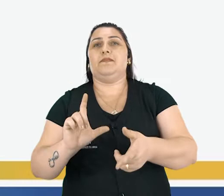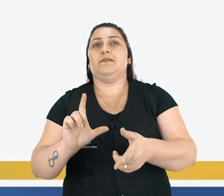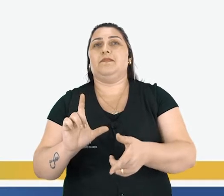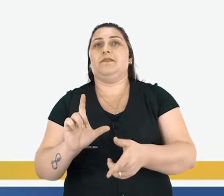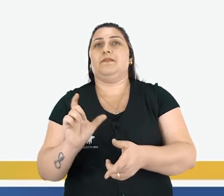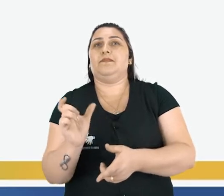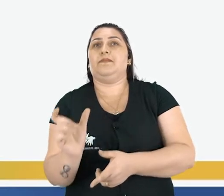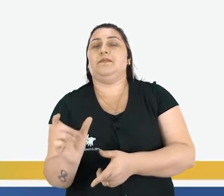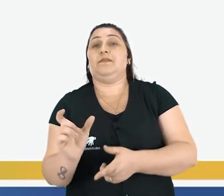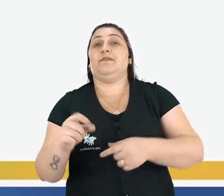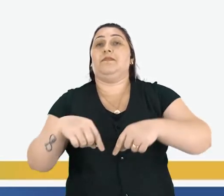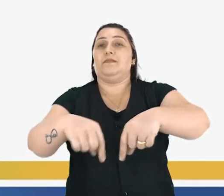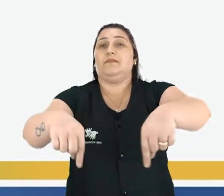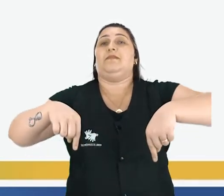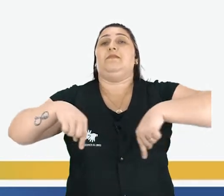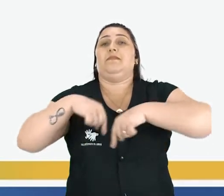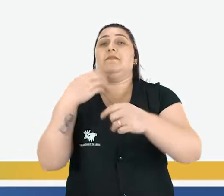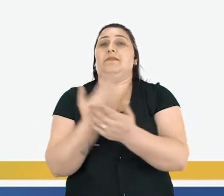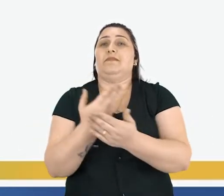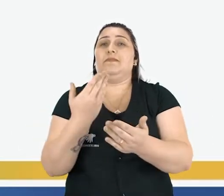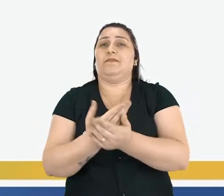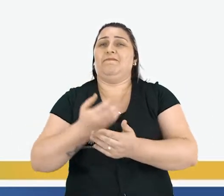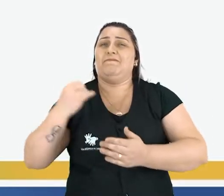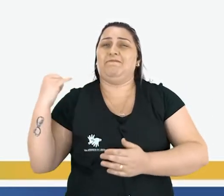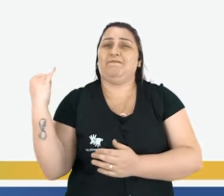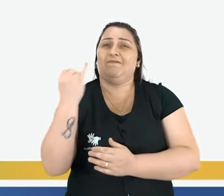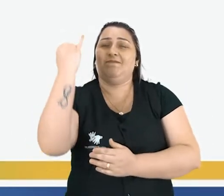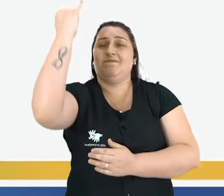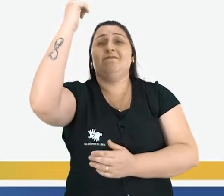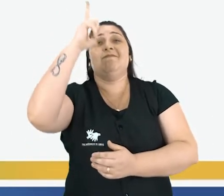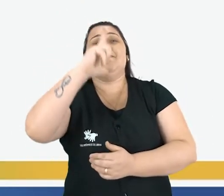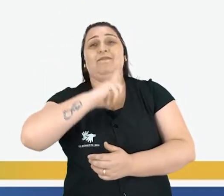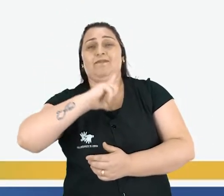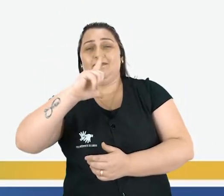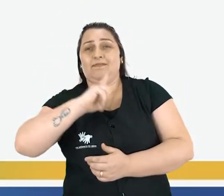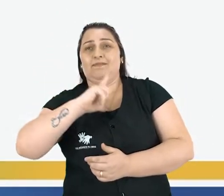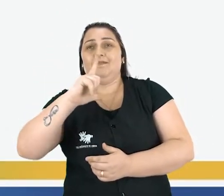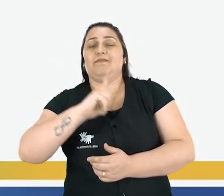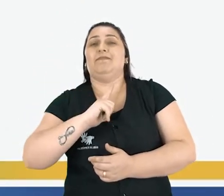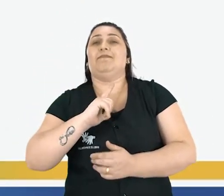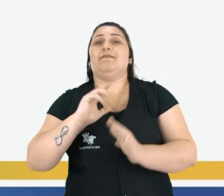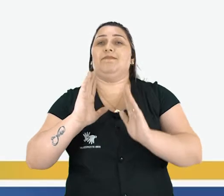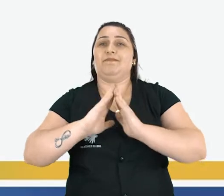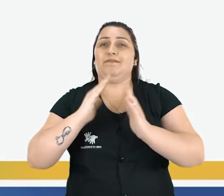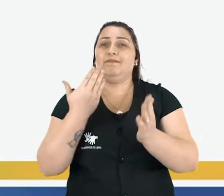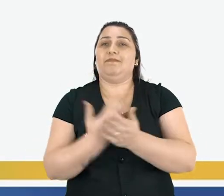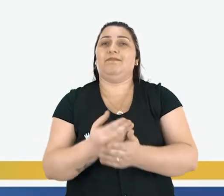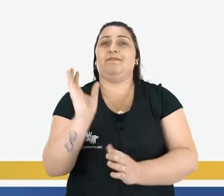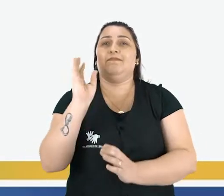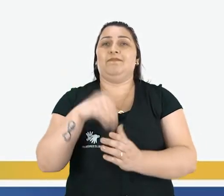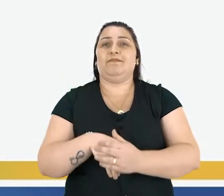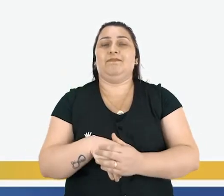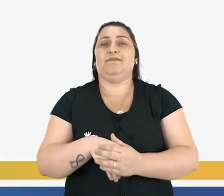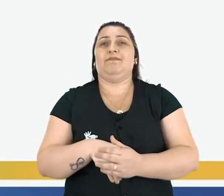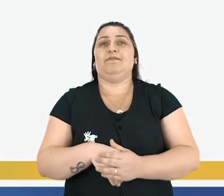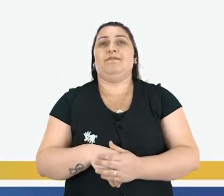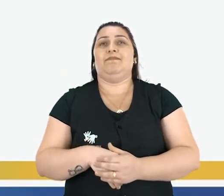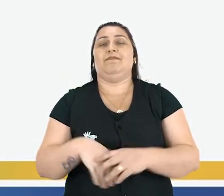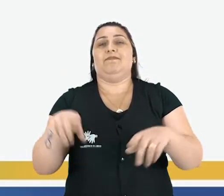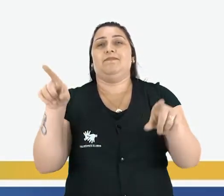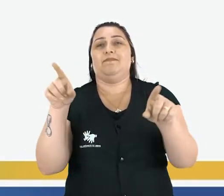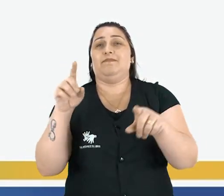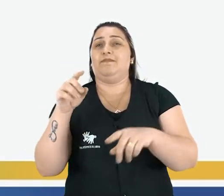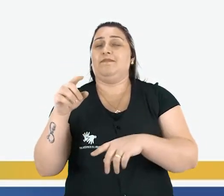palavra a sala de aula a sala de aula tem na escola geralmente